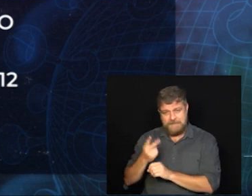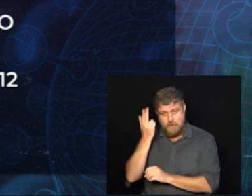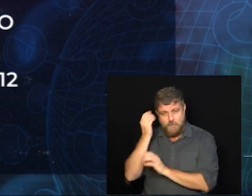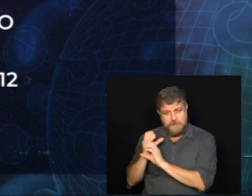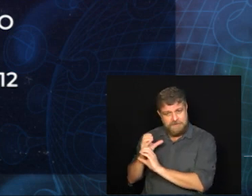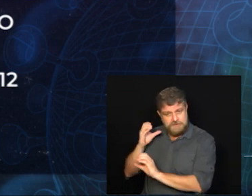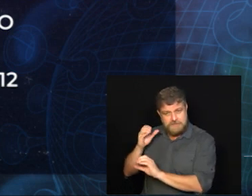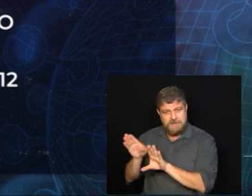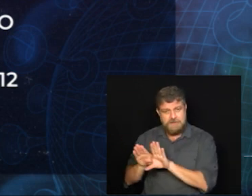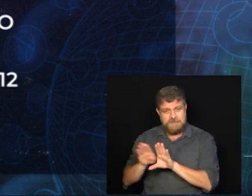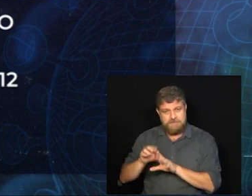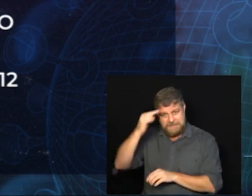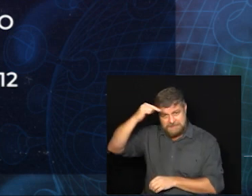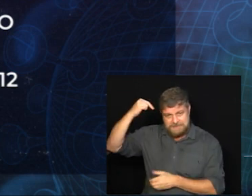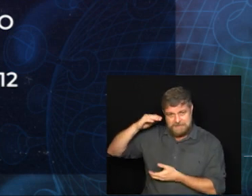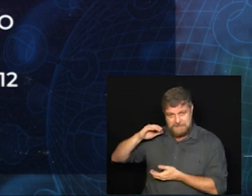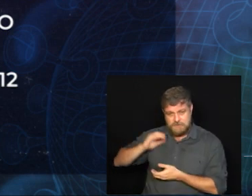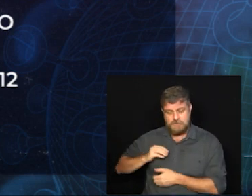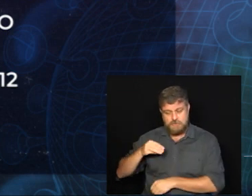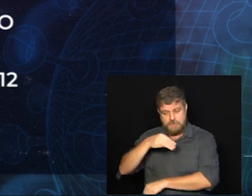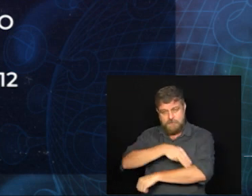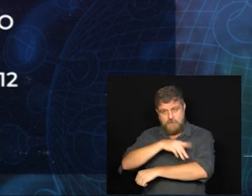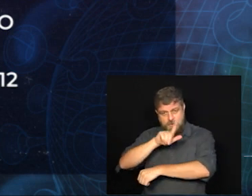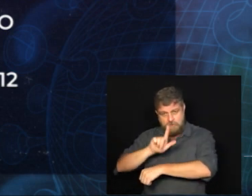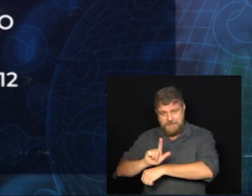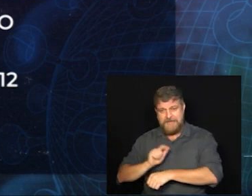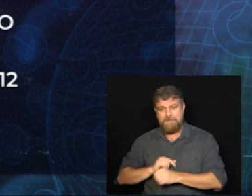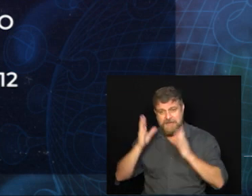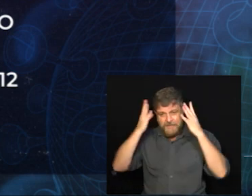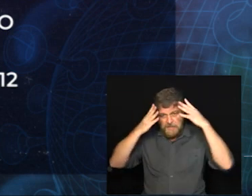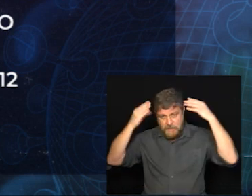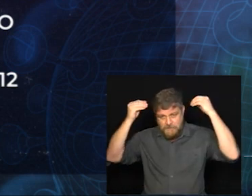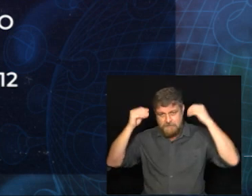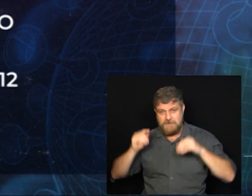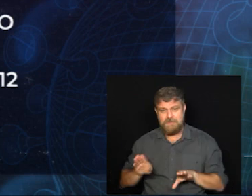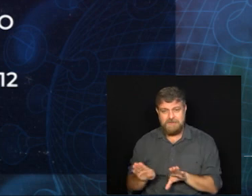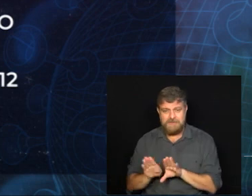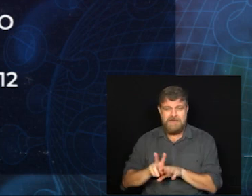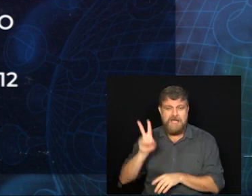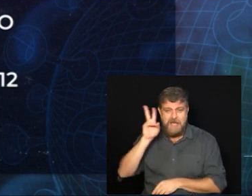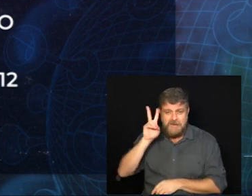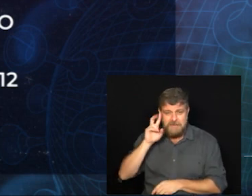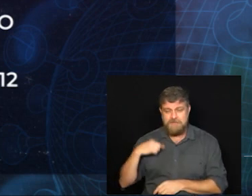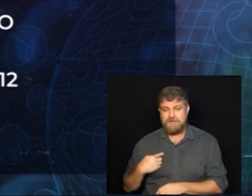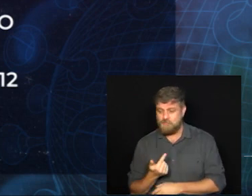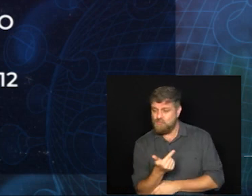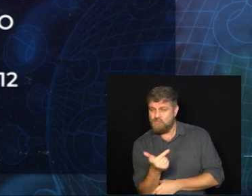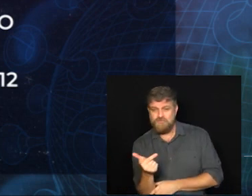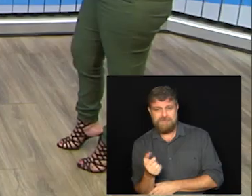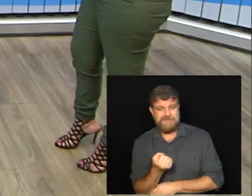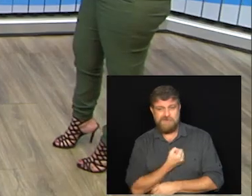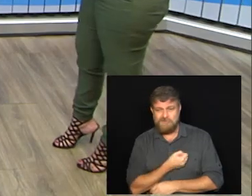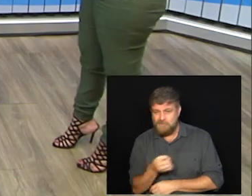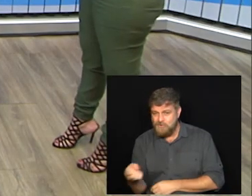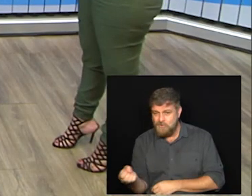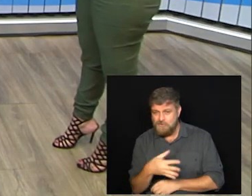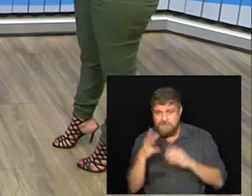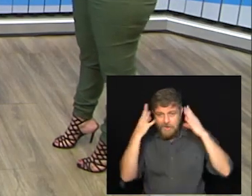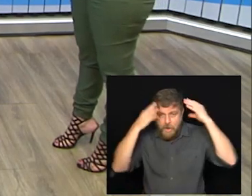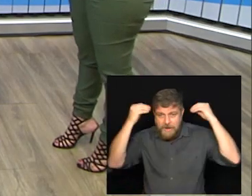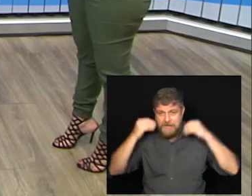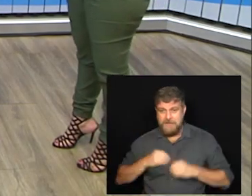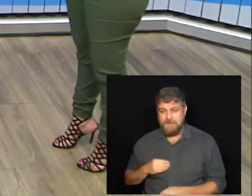Coelho, Santo Antônio de Posse, Morungaba e Olambra. Na sequência, lembrando que nós não temos a atualização de Olambra desde o dia